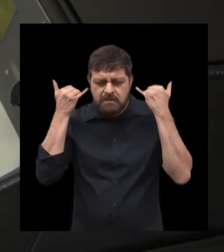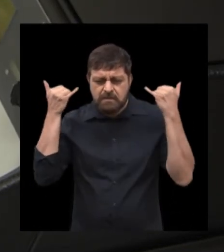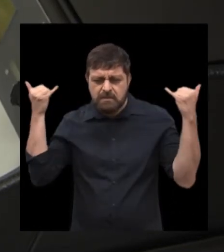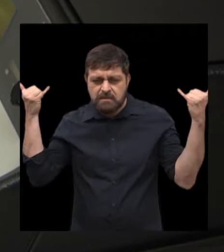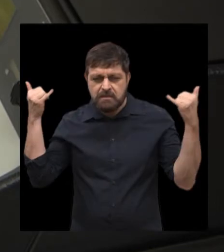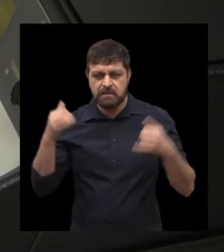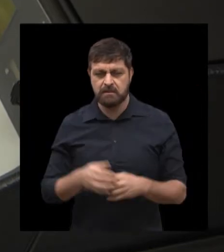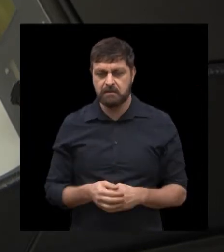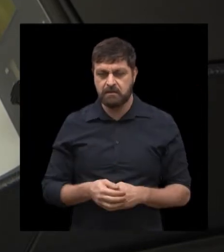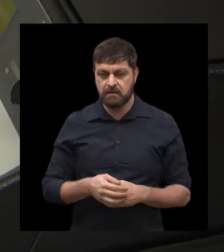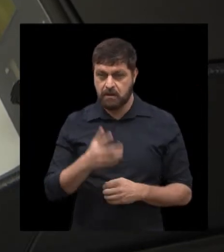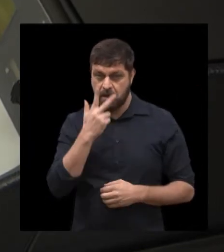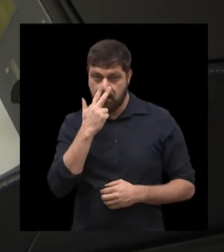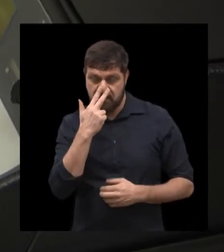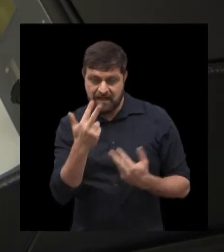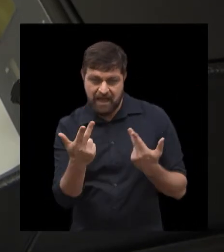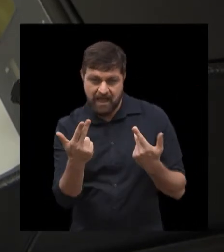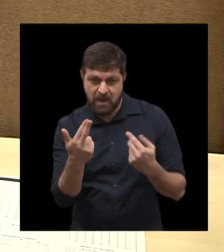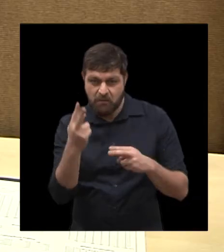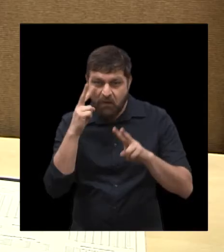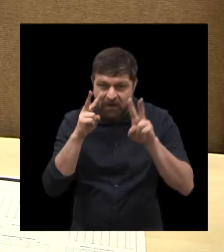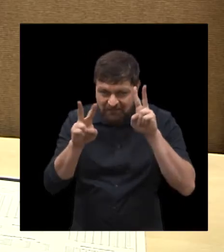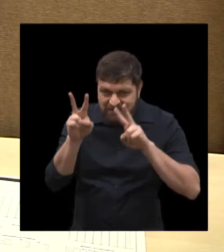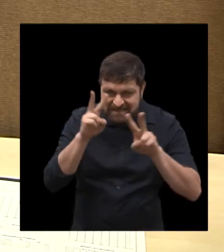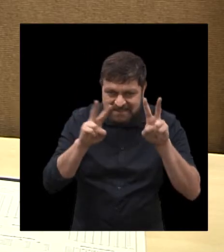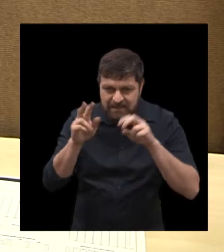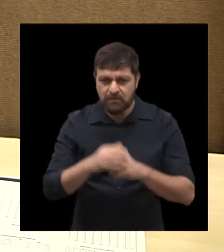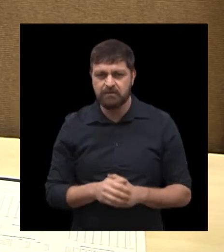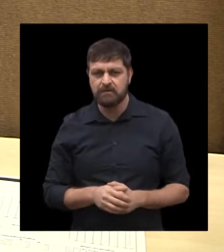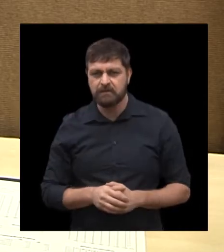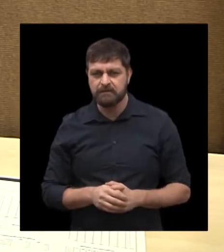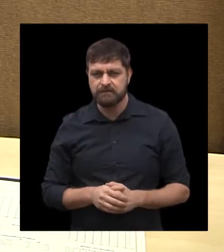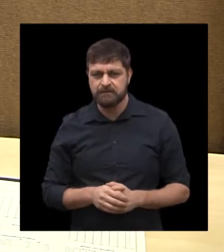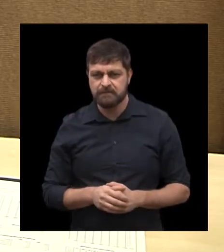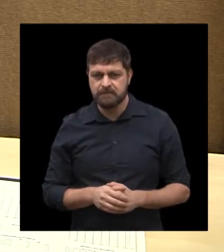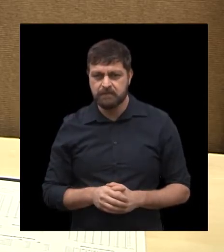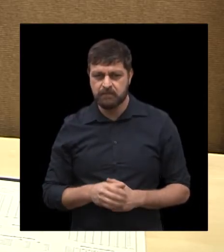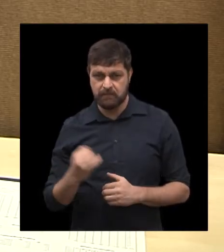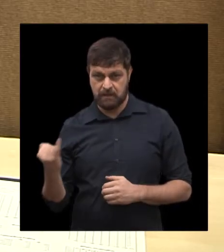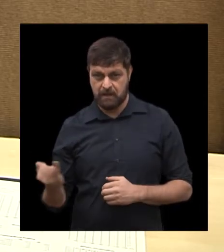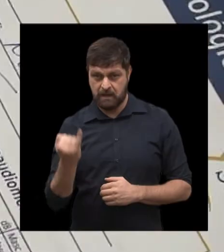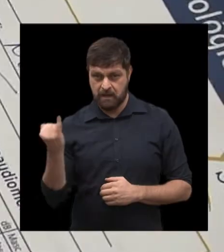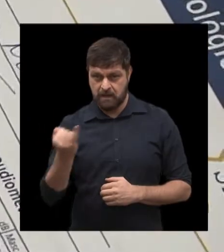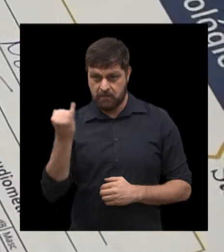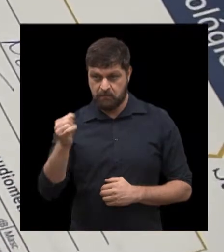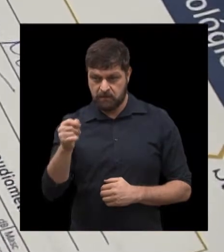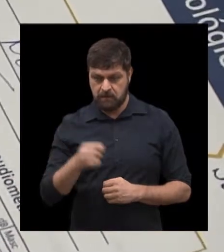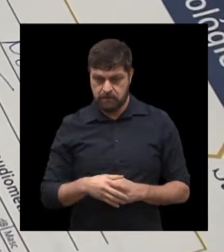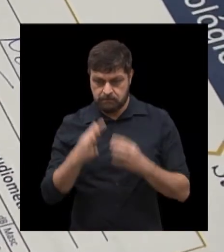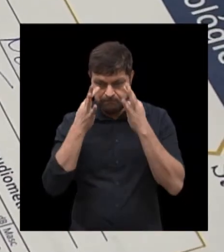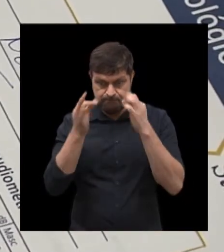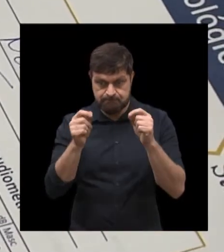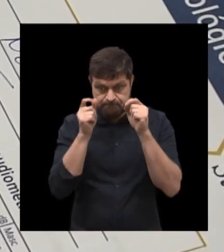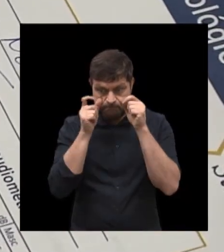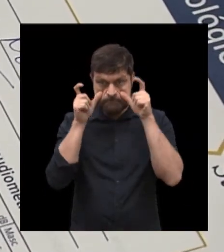de acuidade visual no primeiro momento. É importante que o paciente esteja bem